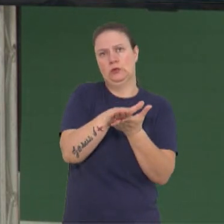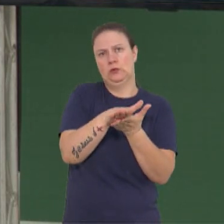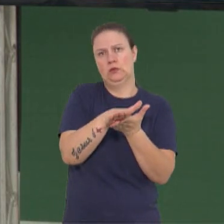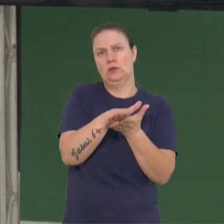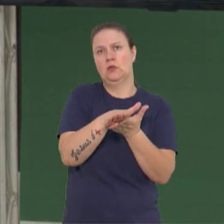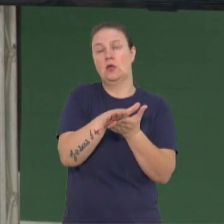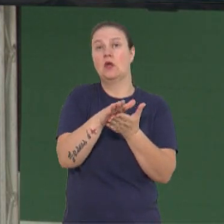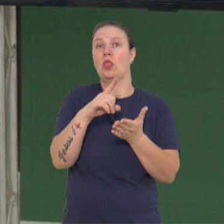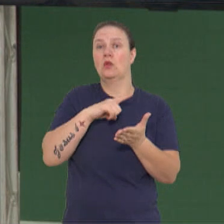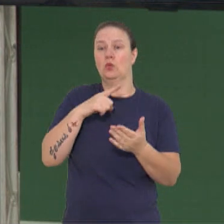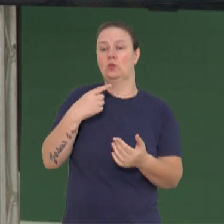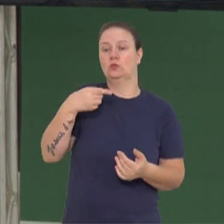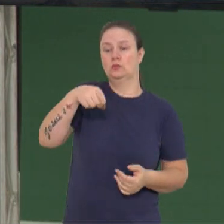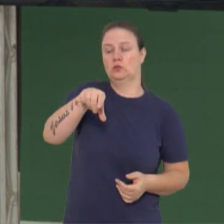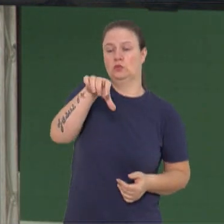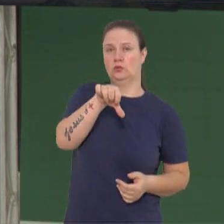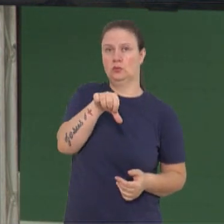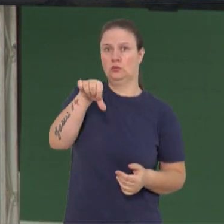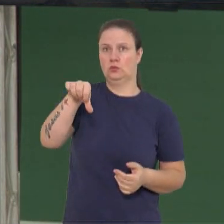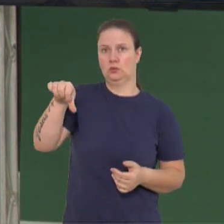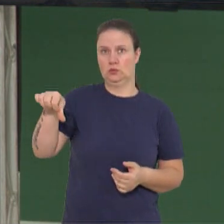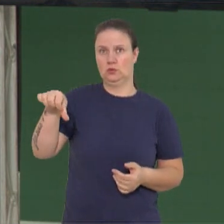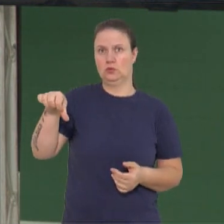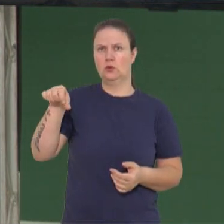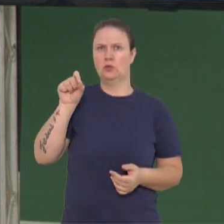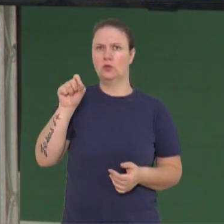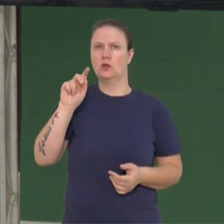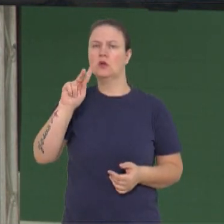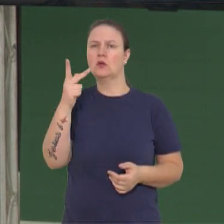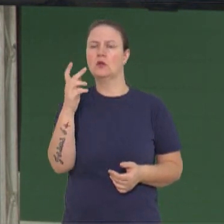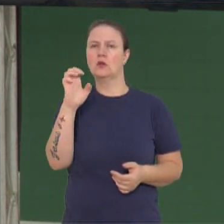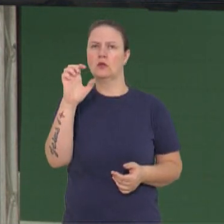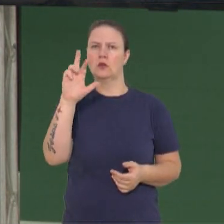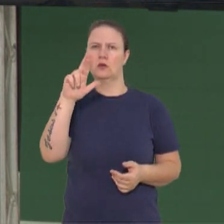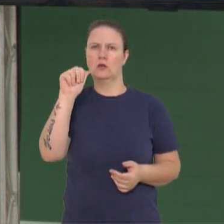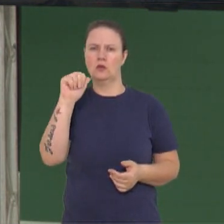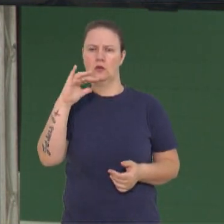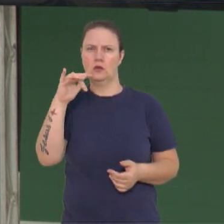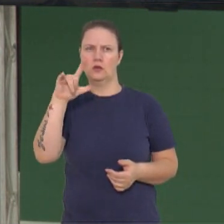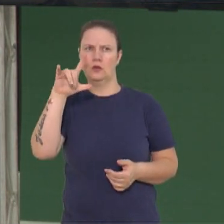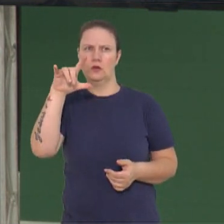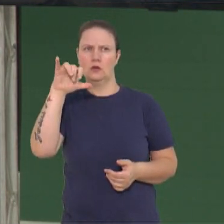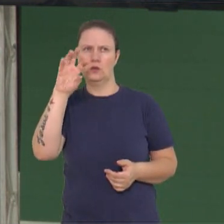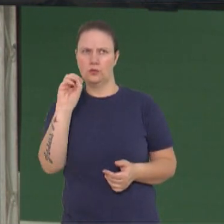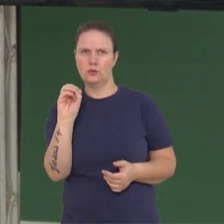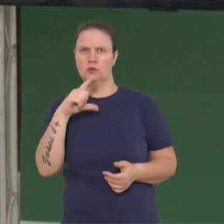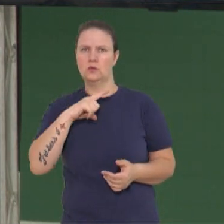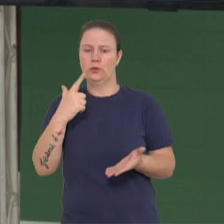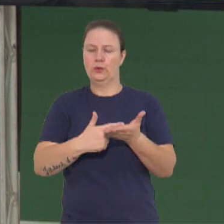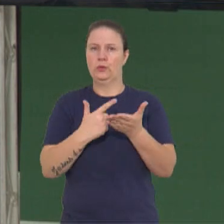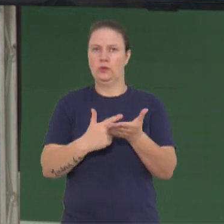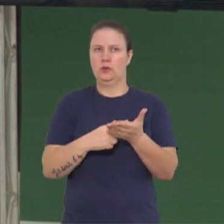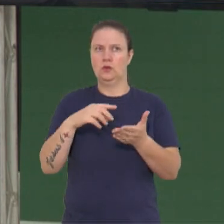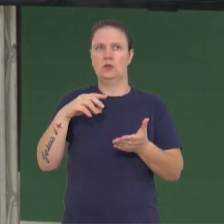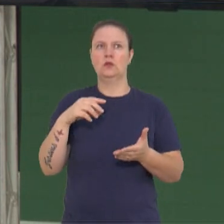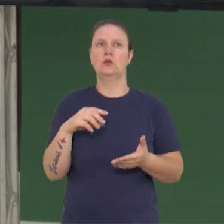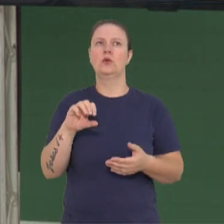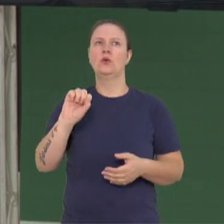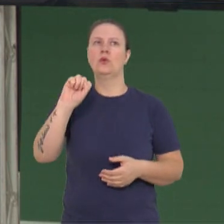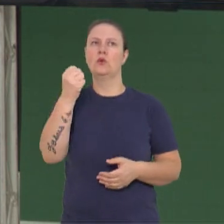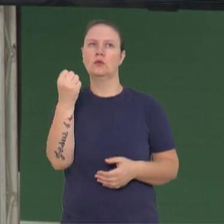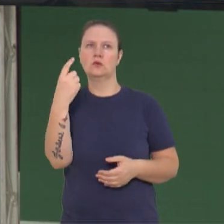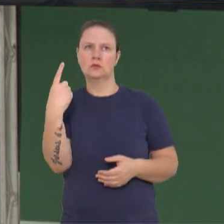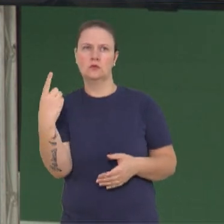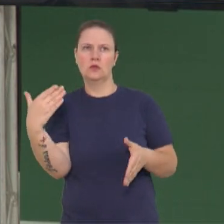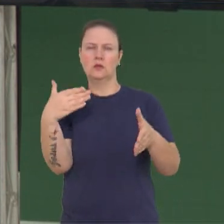edição de 1999, onde o Heráclito se encontra da página 81 à página 116.